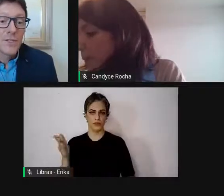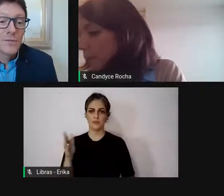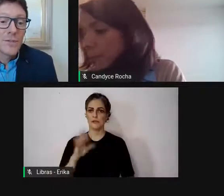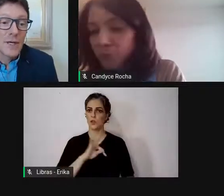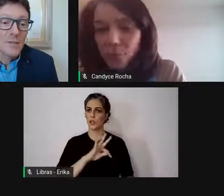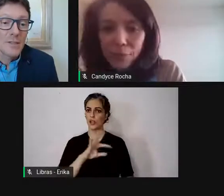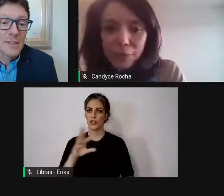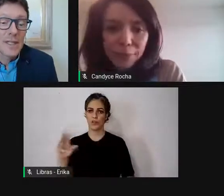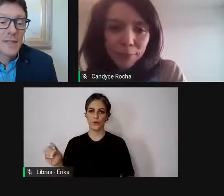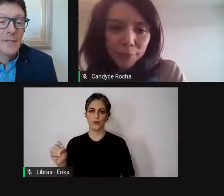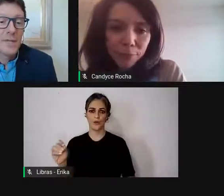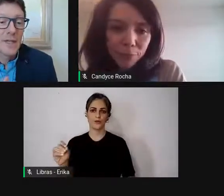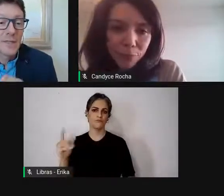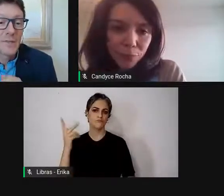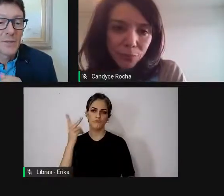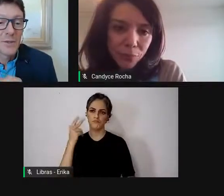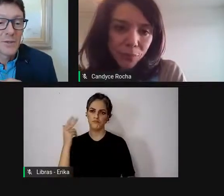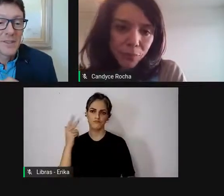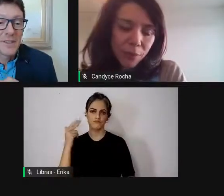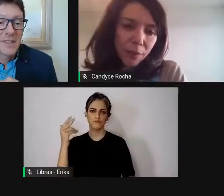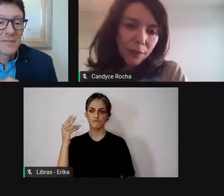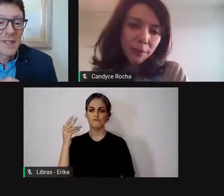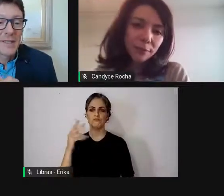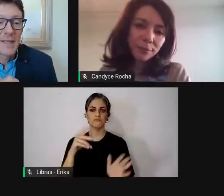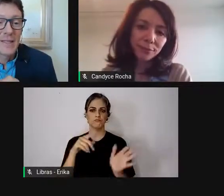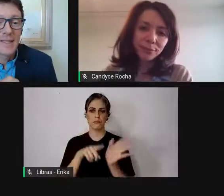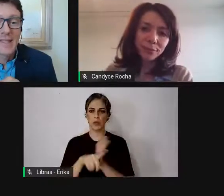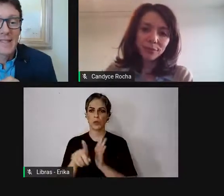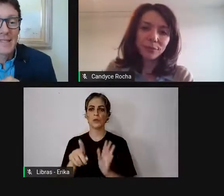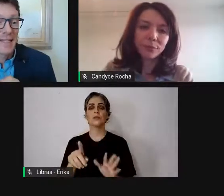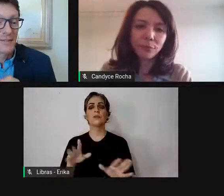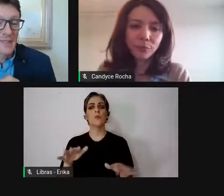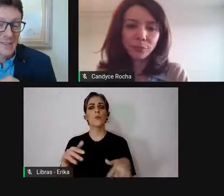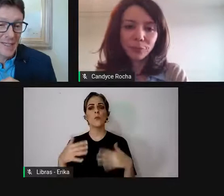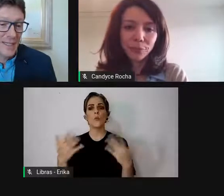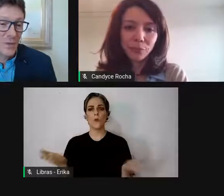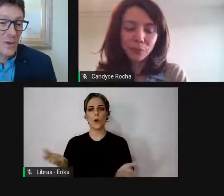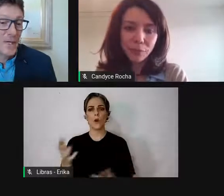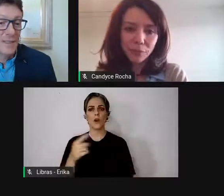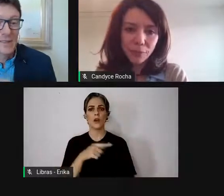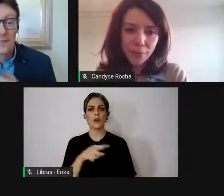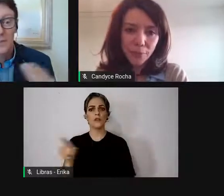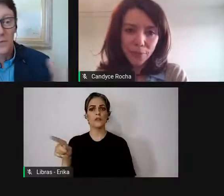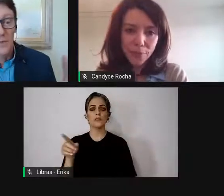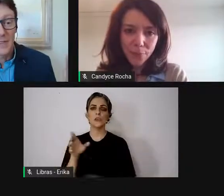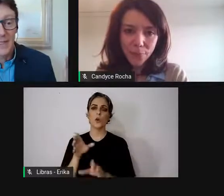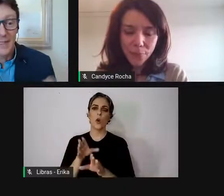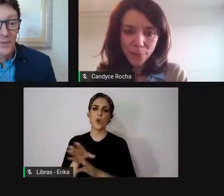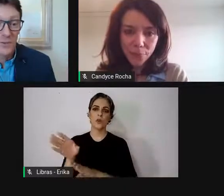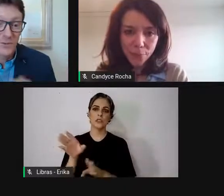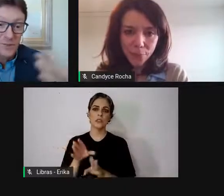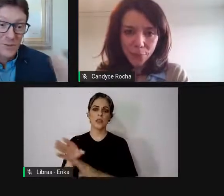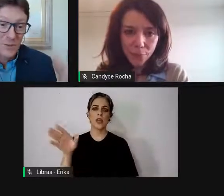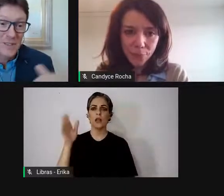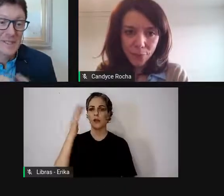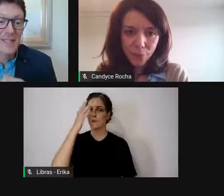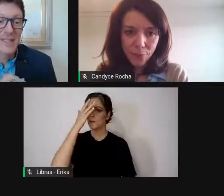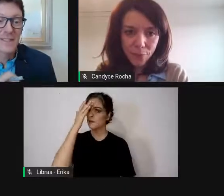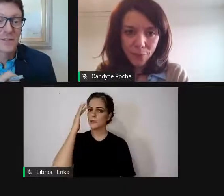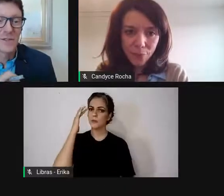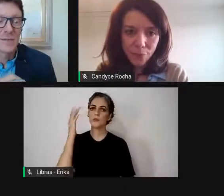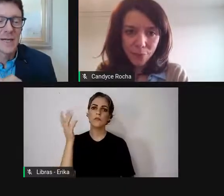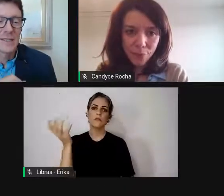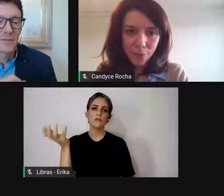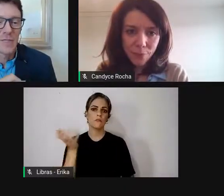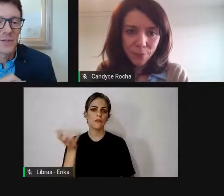Que conselho final vocês dariam àquelas pessoas que pretendem ingressar no mestrado, ou aquelas que estão no mestrado, sofrendo todas